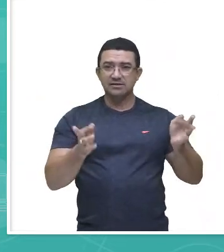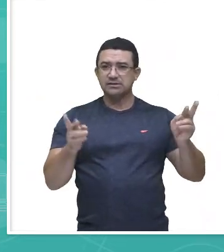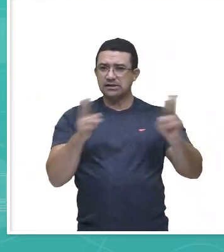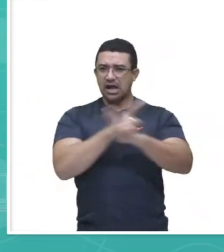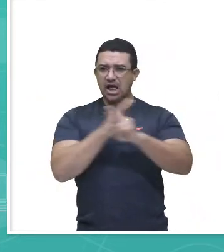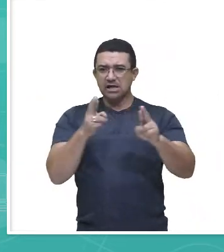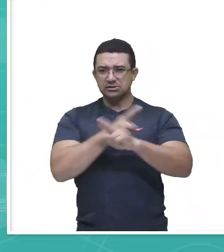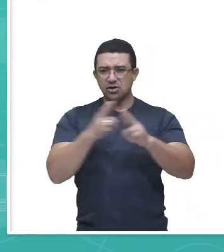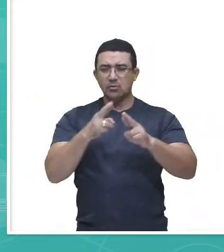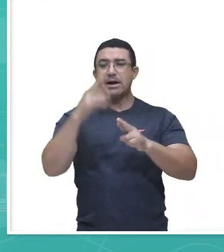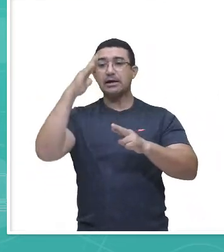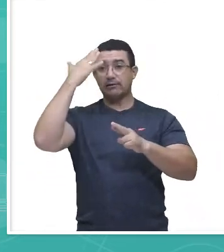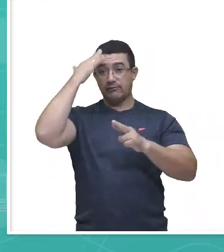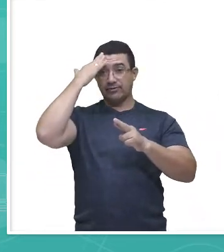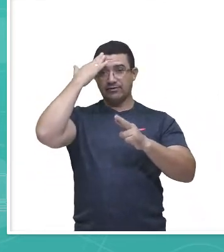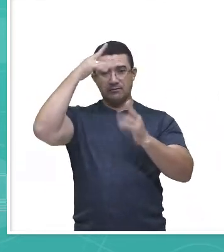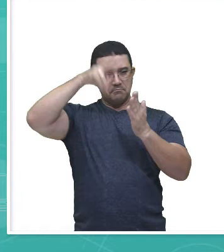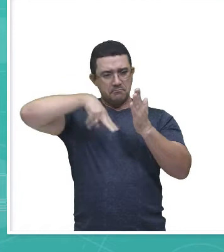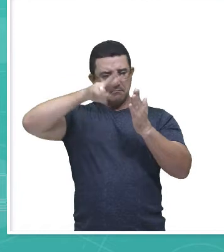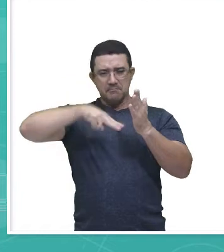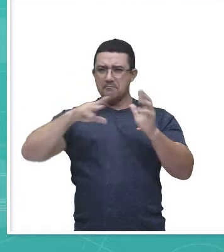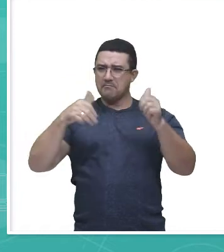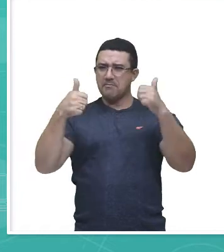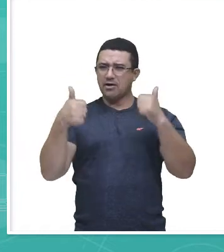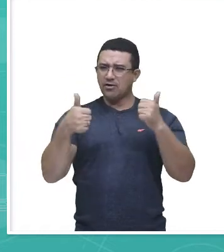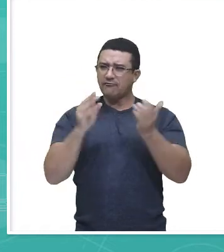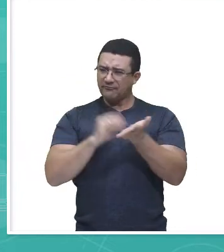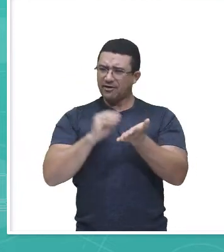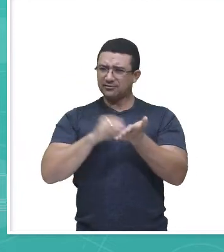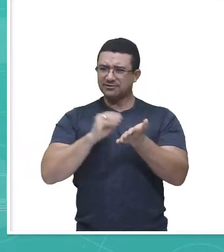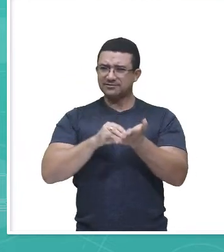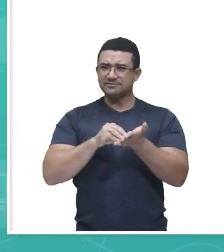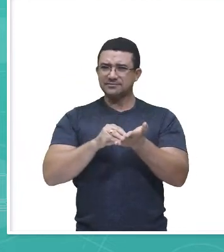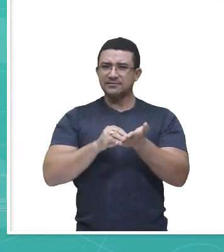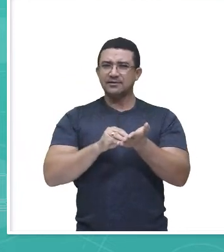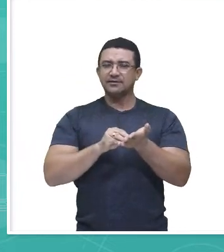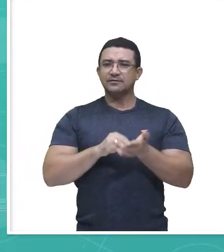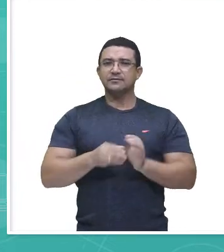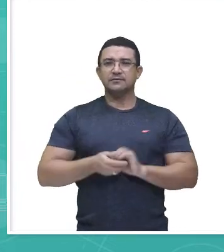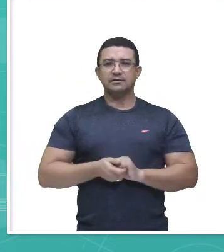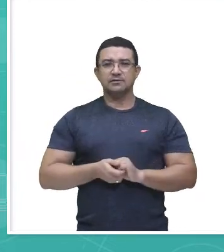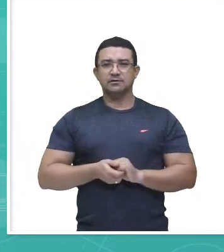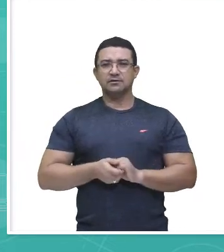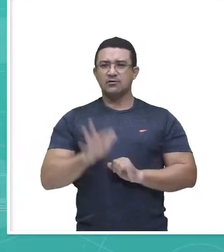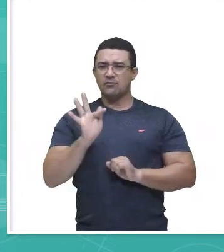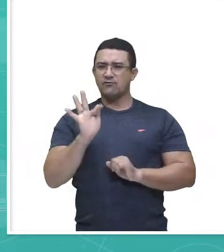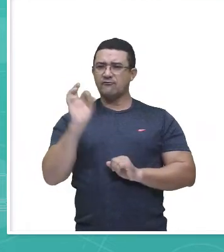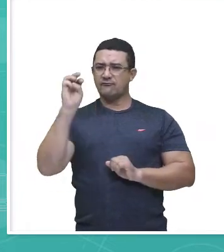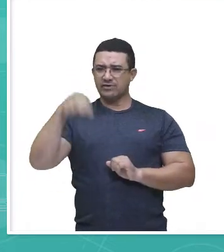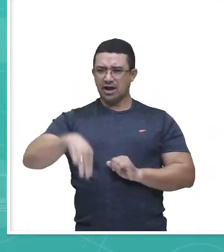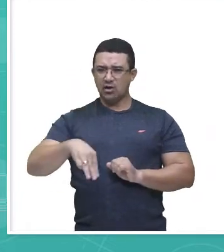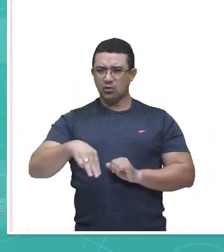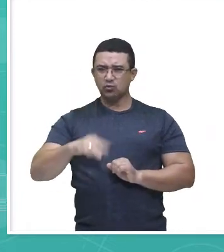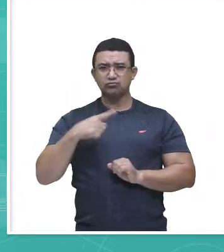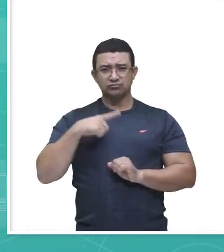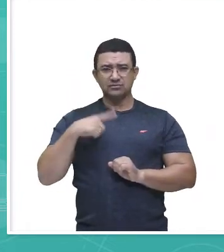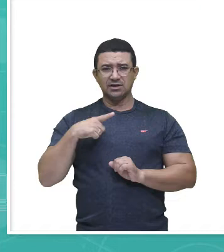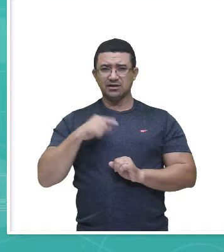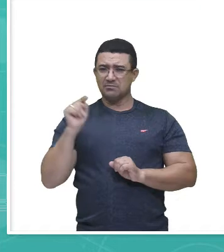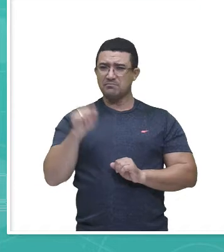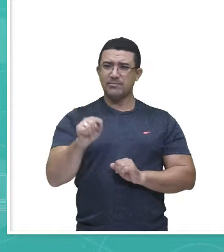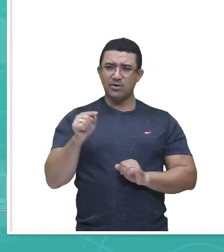fluir melhor na leitura. Então, veja que cada uma, olha, o final tem um ponto. Não tem